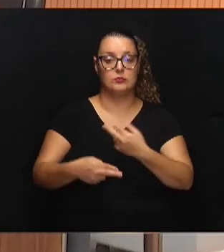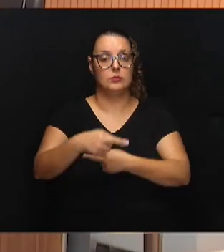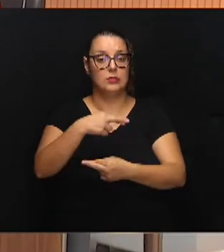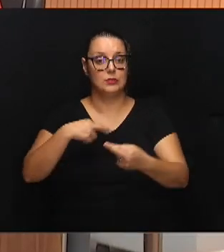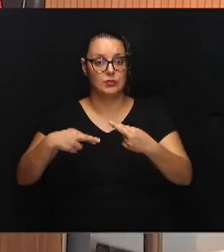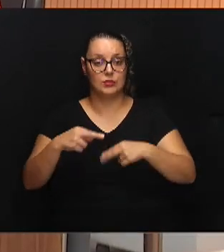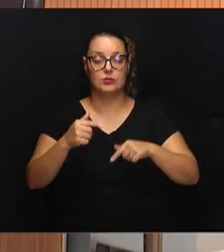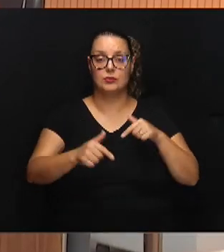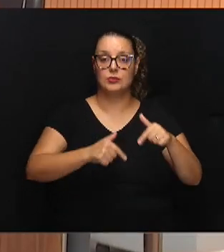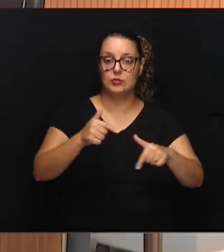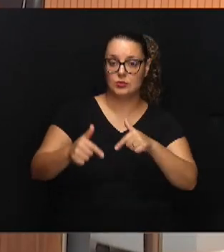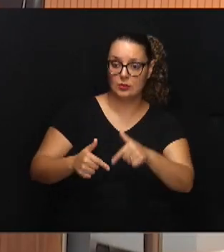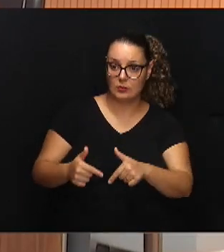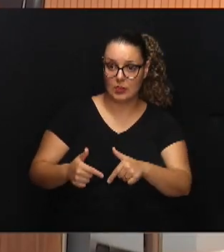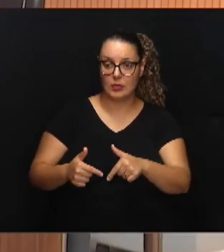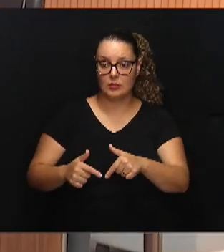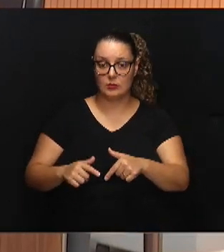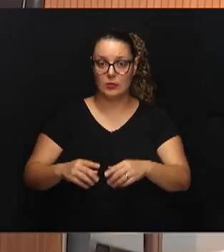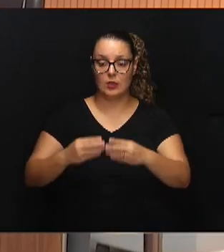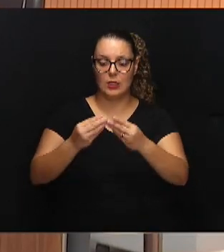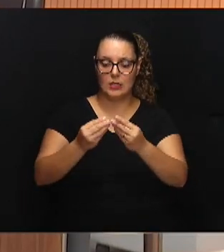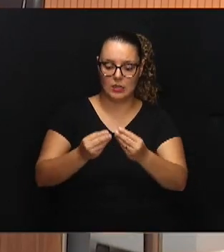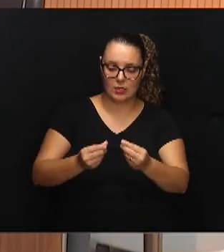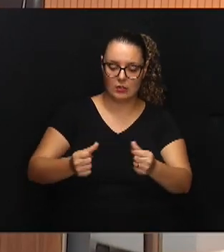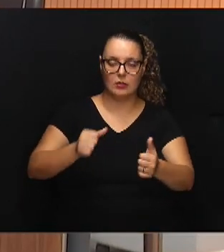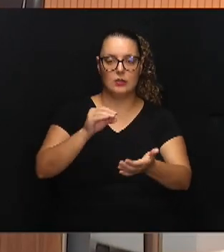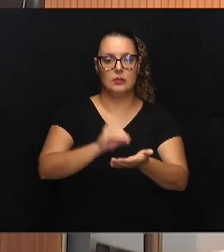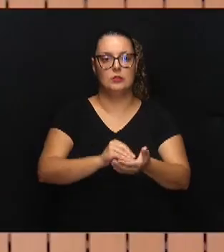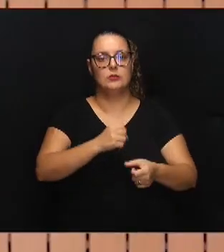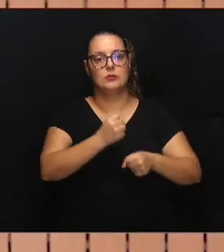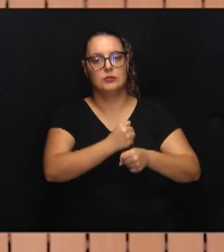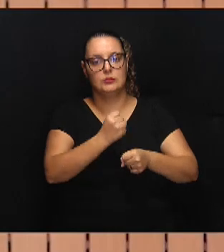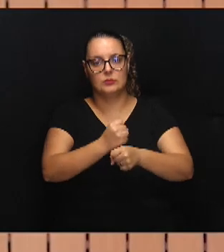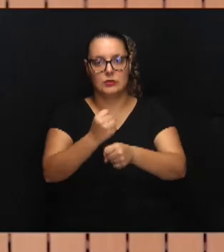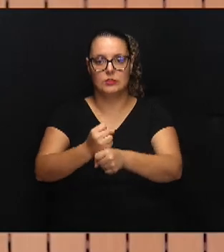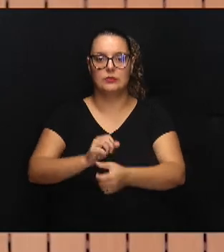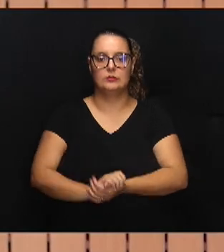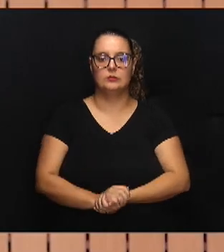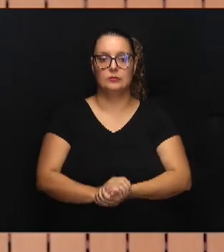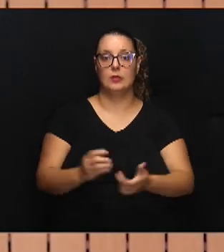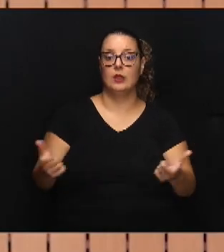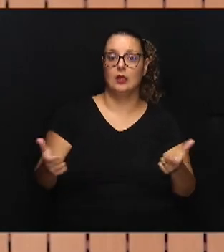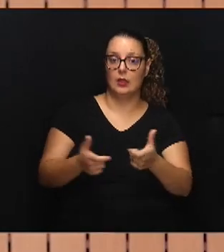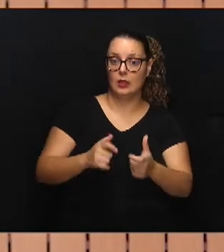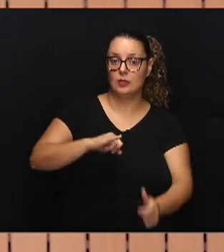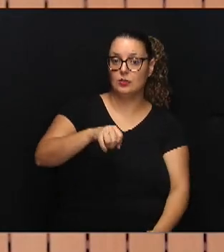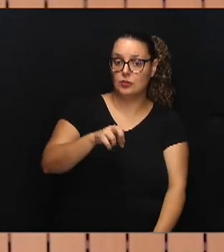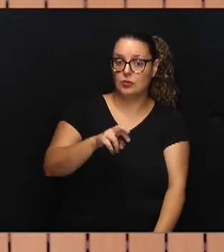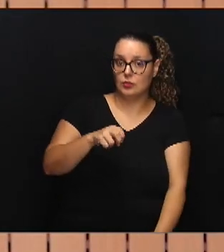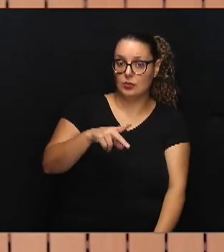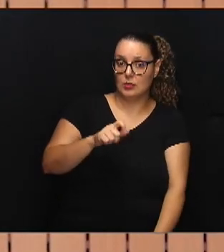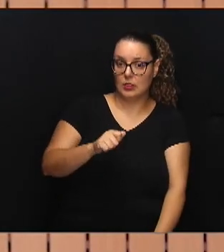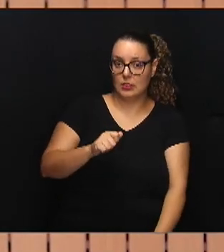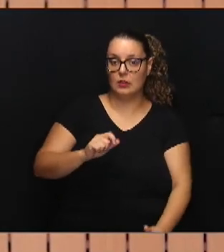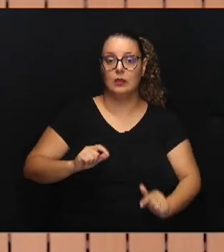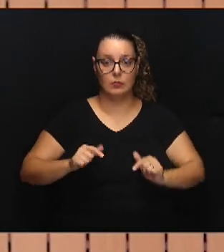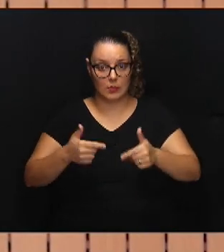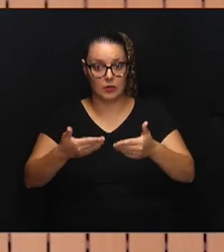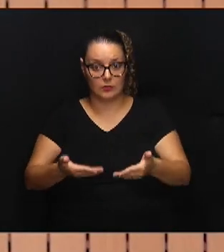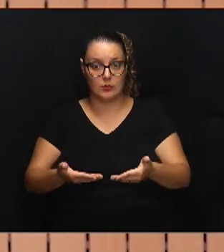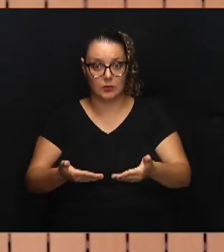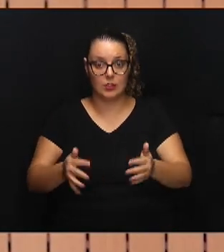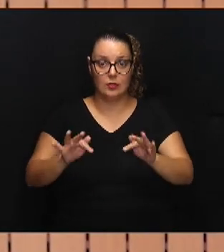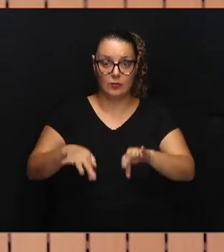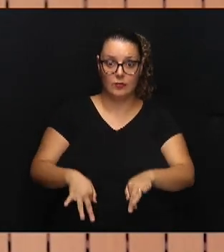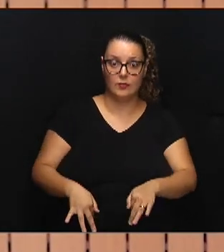de trabalho que se deterioraram nas últimas décadas. A redução da jornada, a luta pela redução da jornada, o fim da escala 6x1,